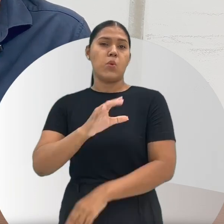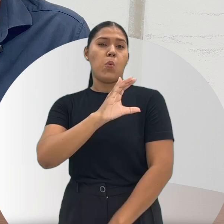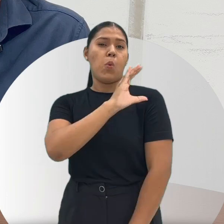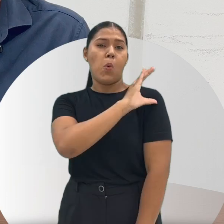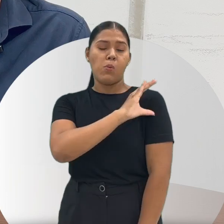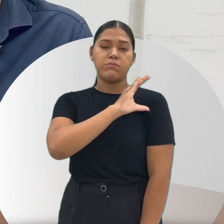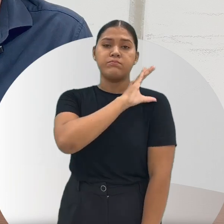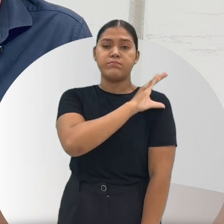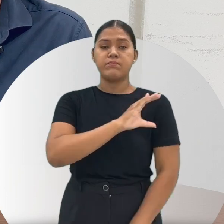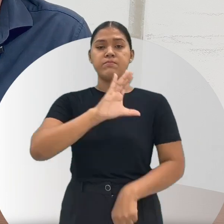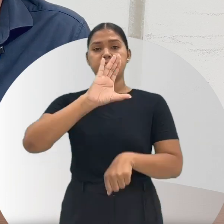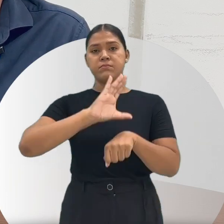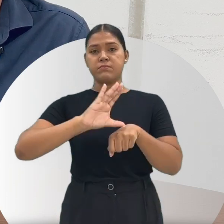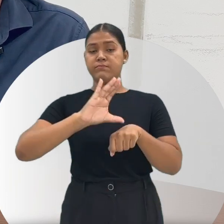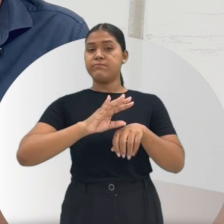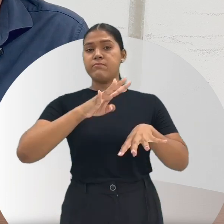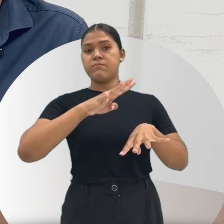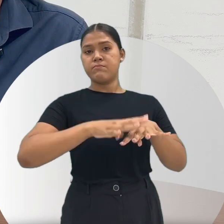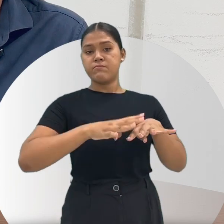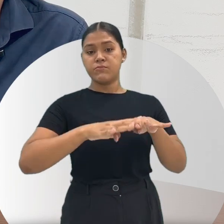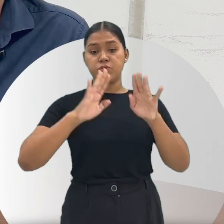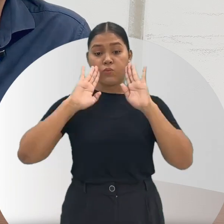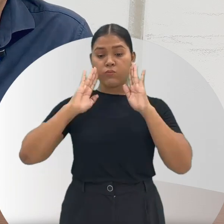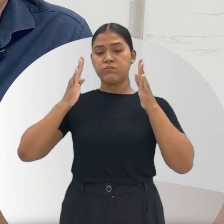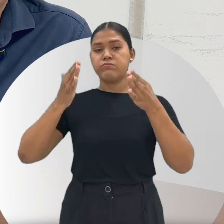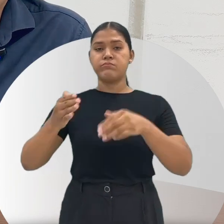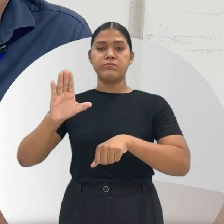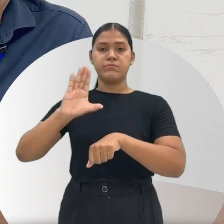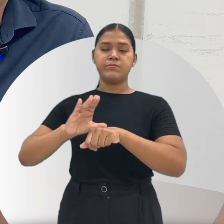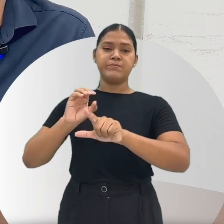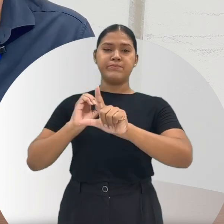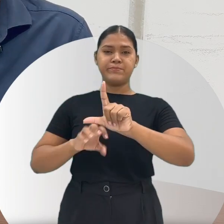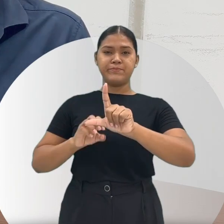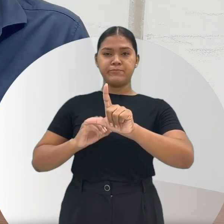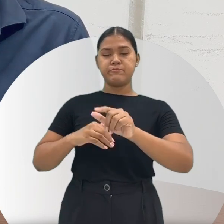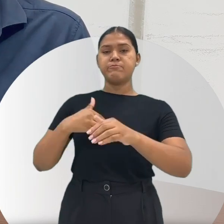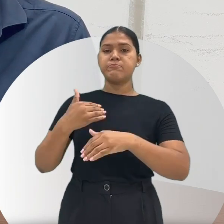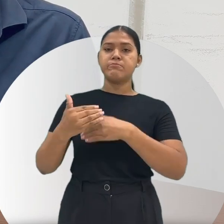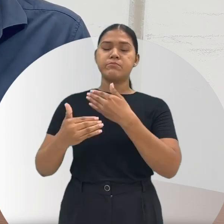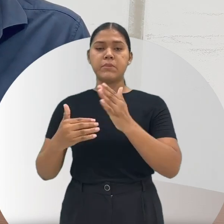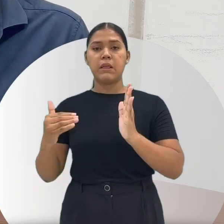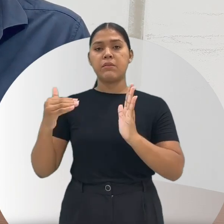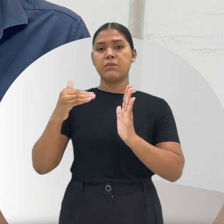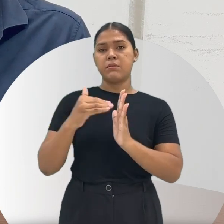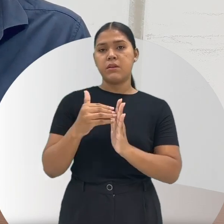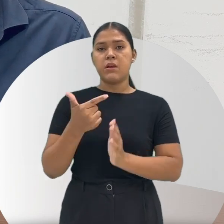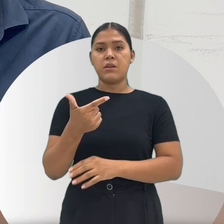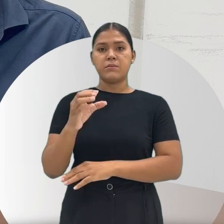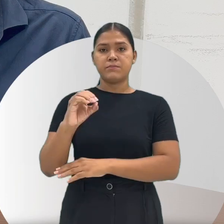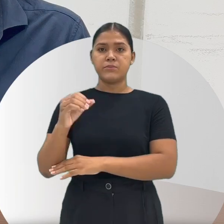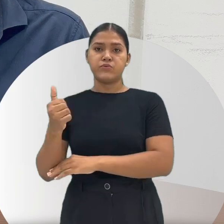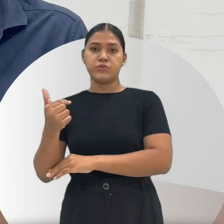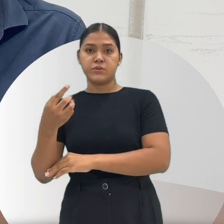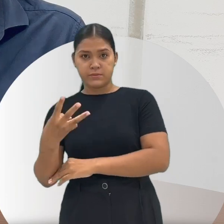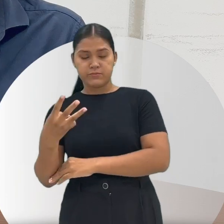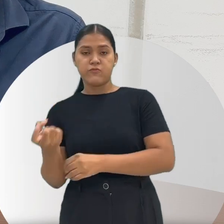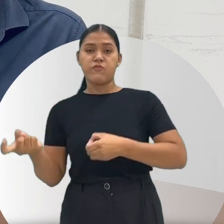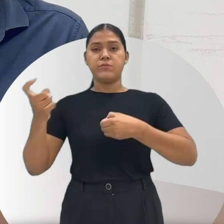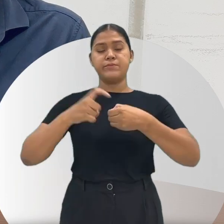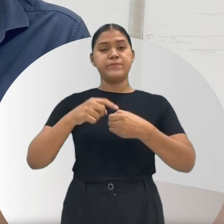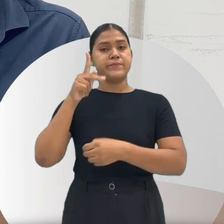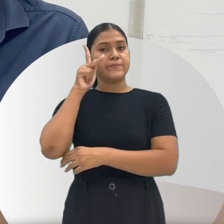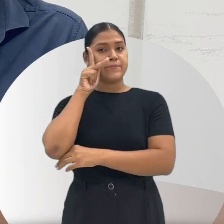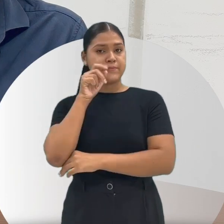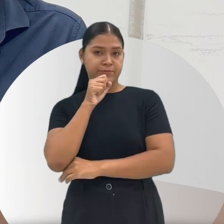fiquei basicamente voltado para os cursos de licenciatura, né? Até o ano passado, como eu volto para Porto Velho.